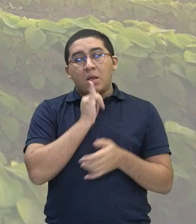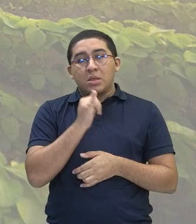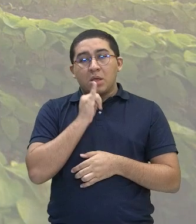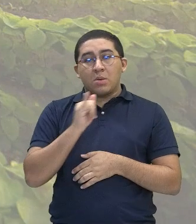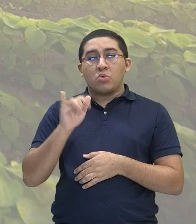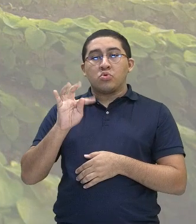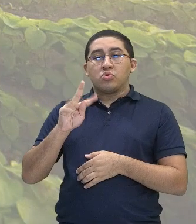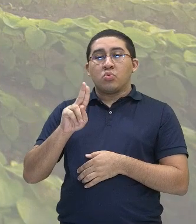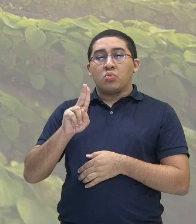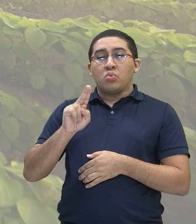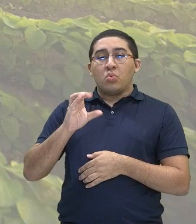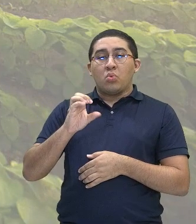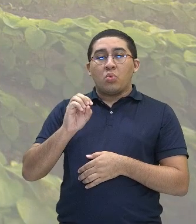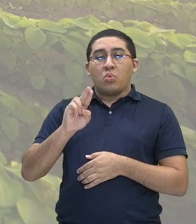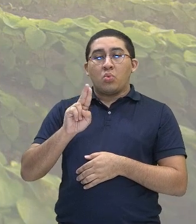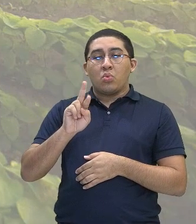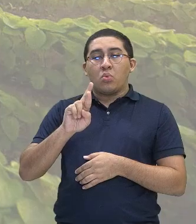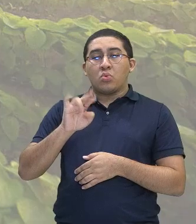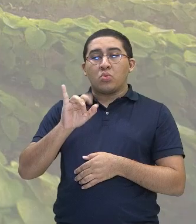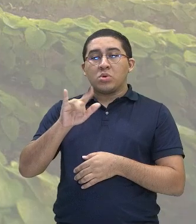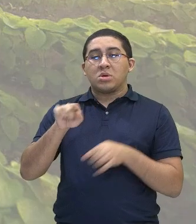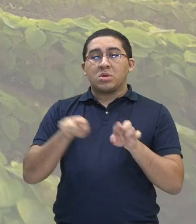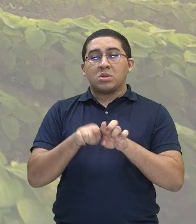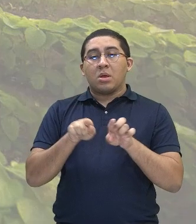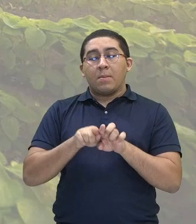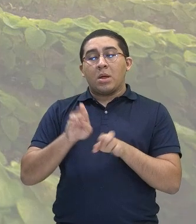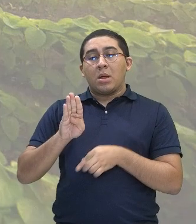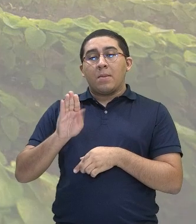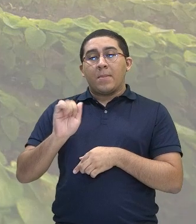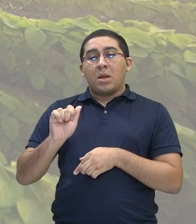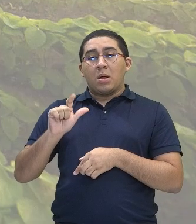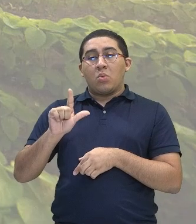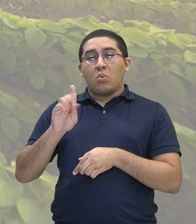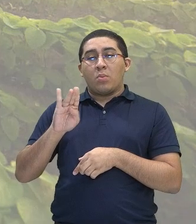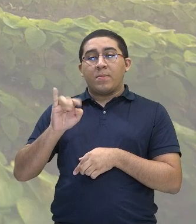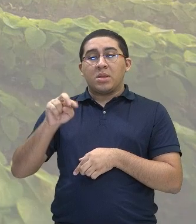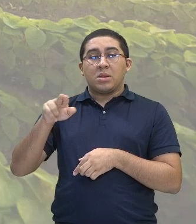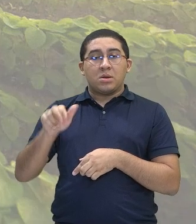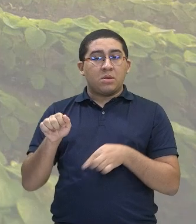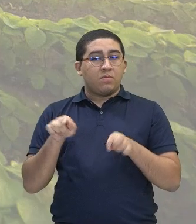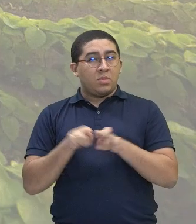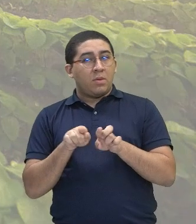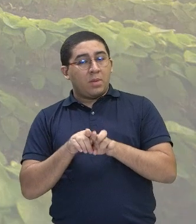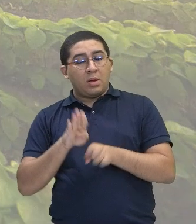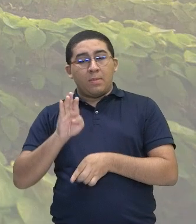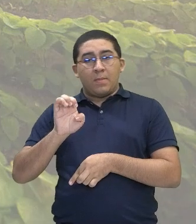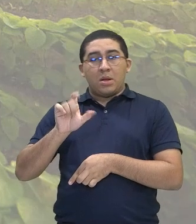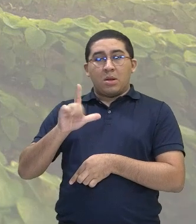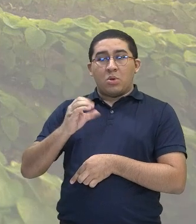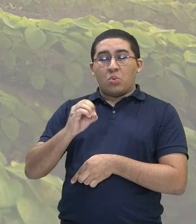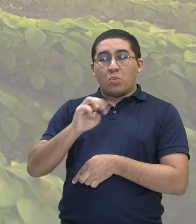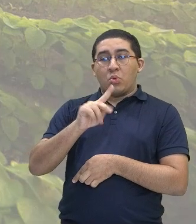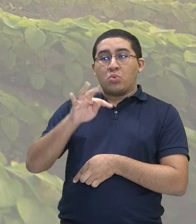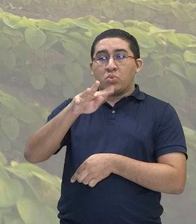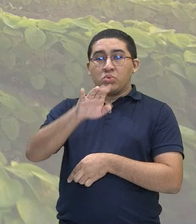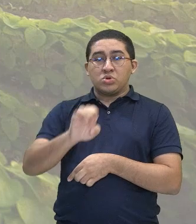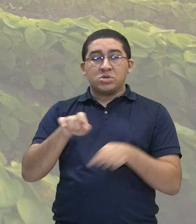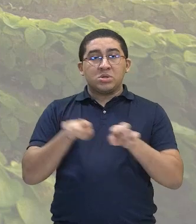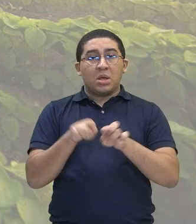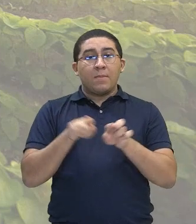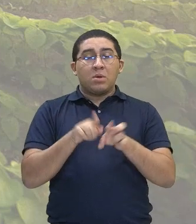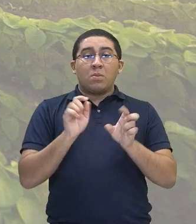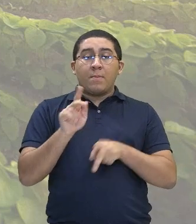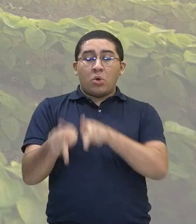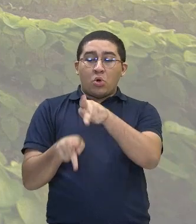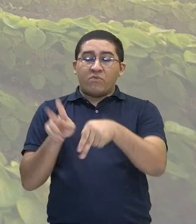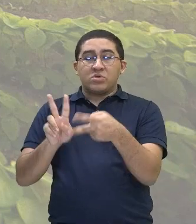Balbina, no estado do Amazonas, a de Belo Monte, e, além disso, a expulsão, infelizmente, né, de povos indígenas